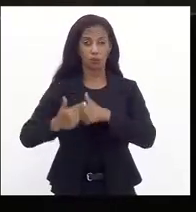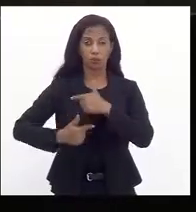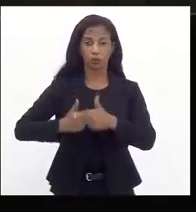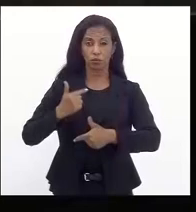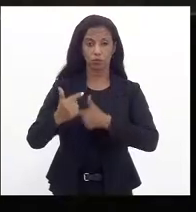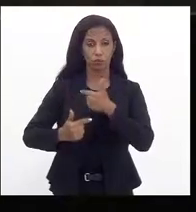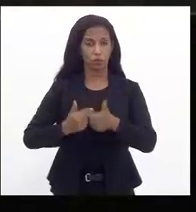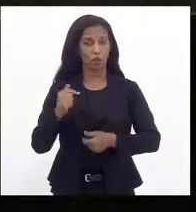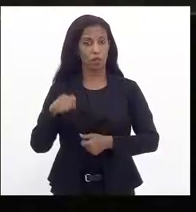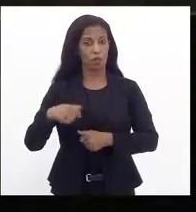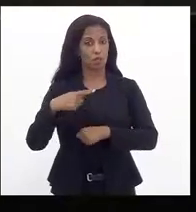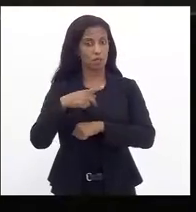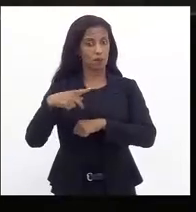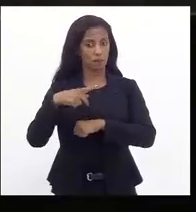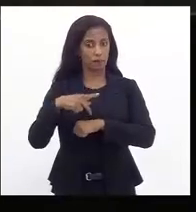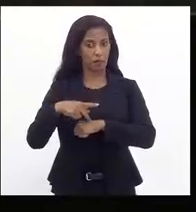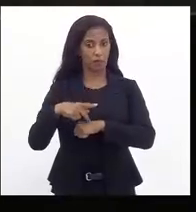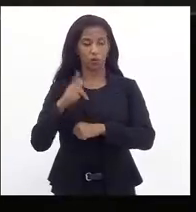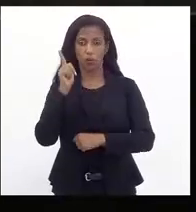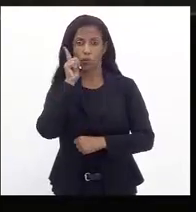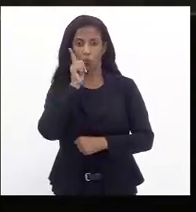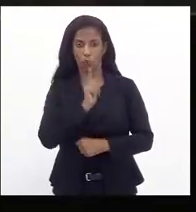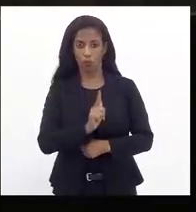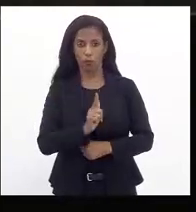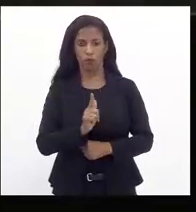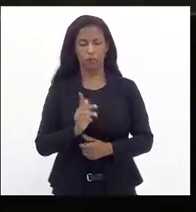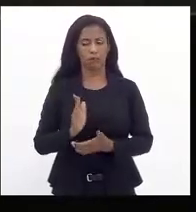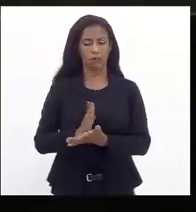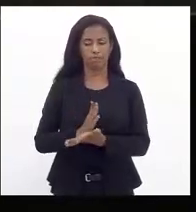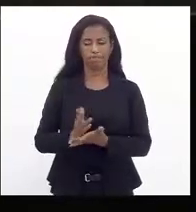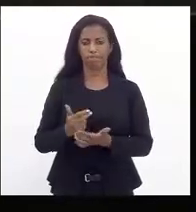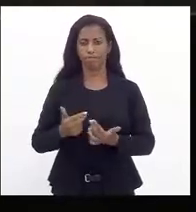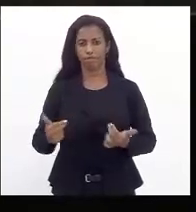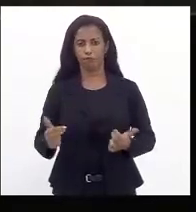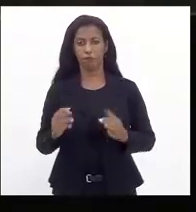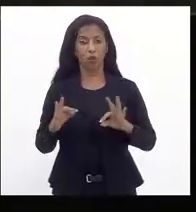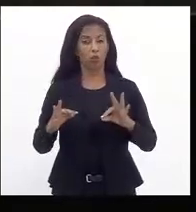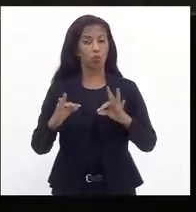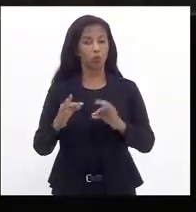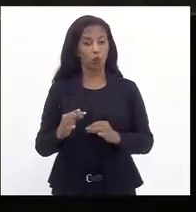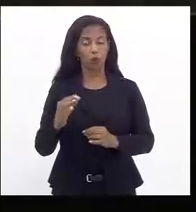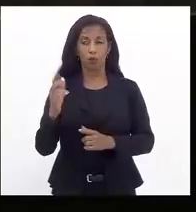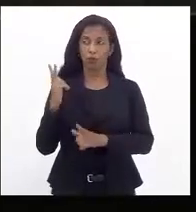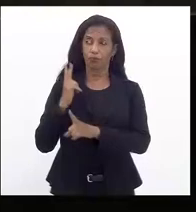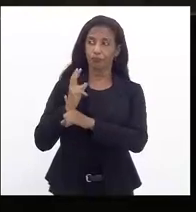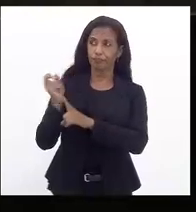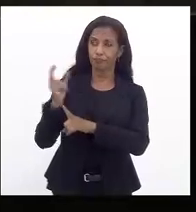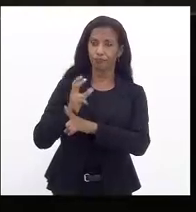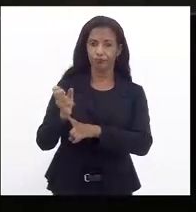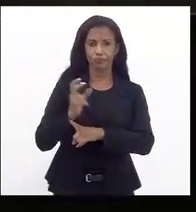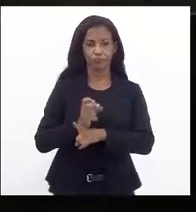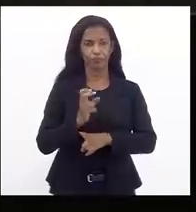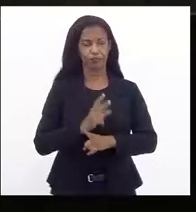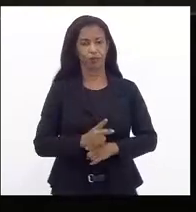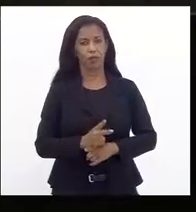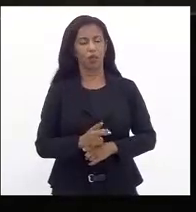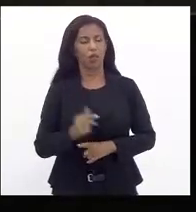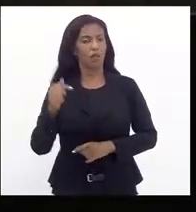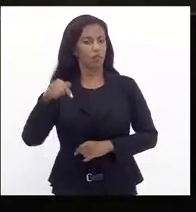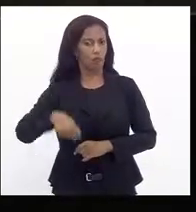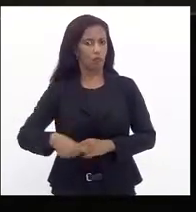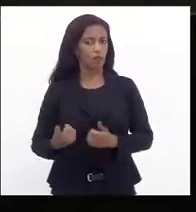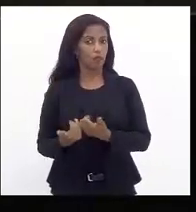trabalhadores nesse país conquistar alguma coisa todas as conquistas que foram